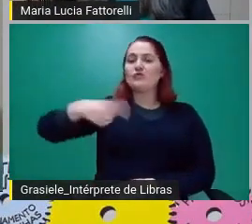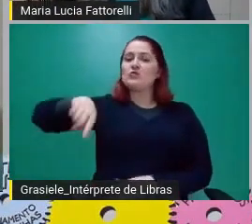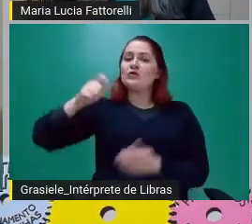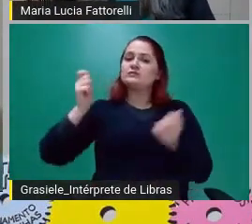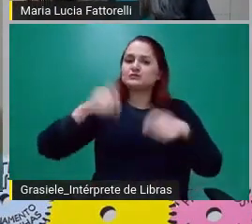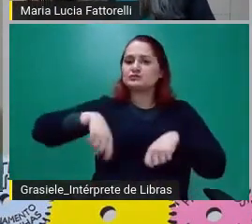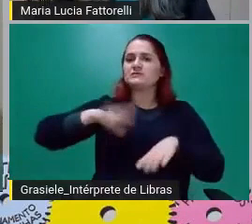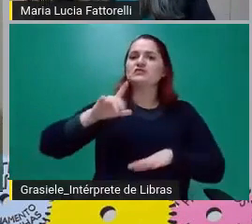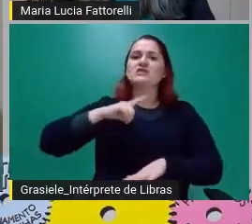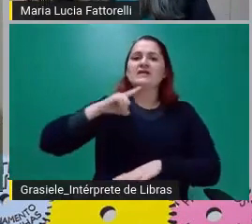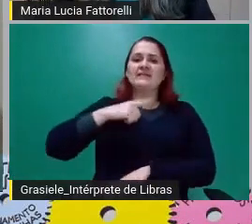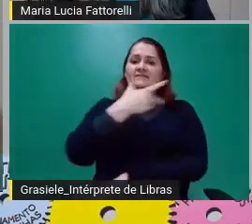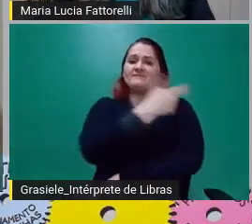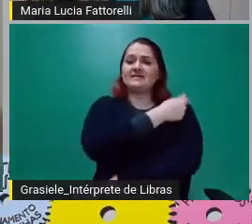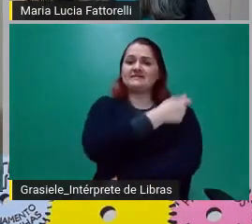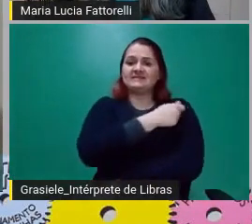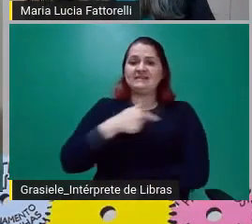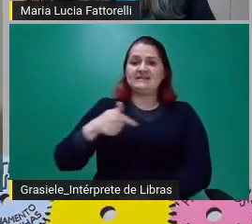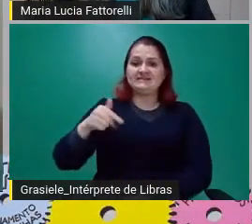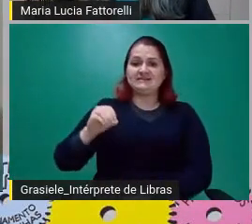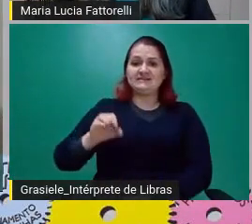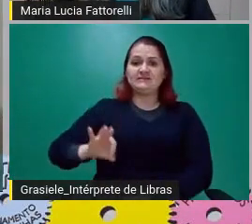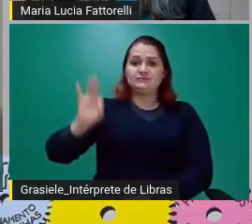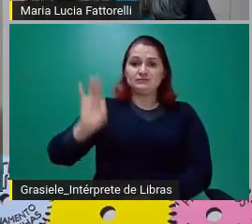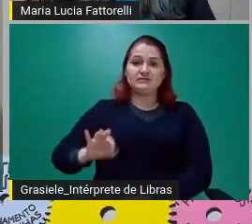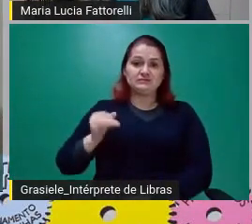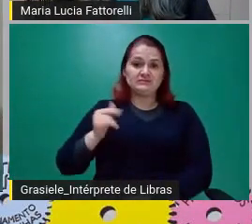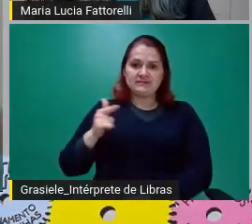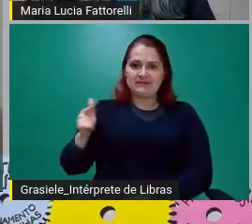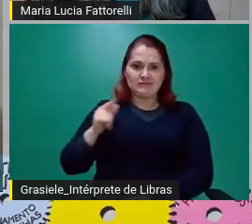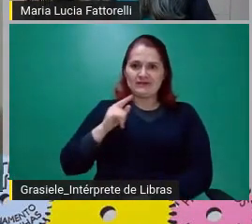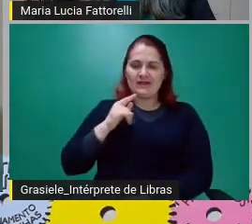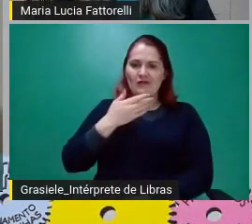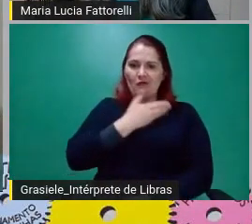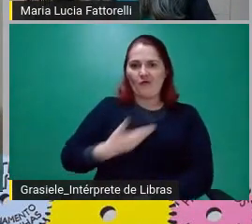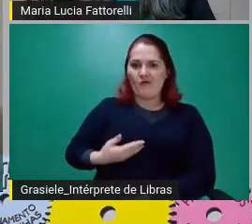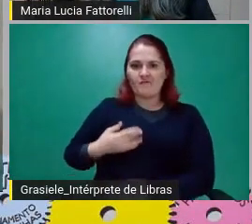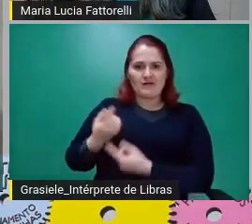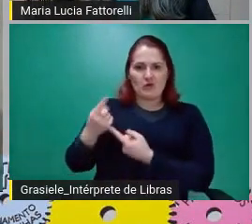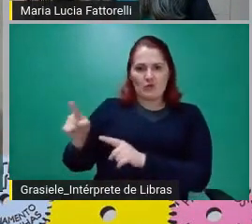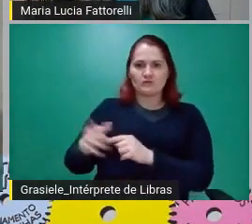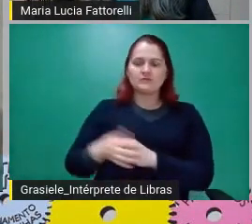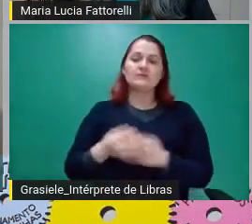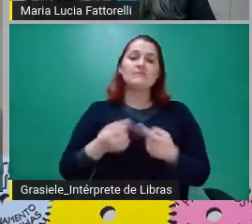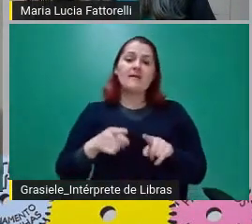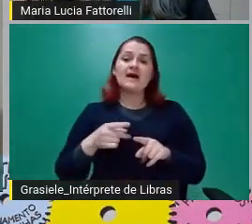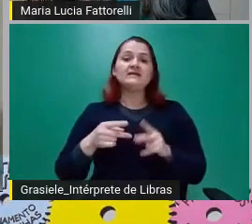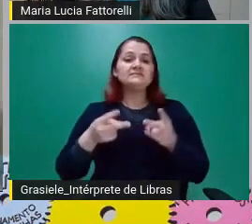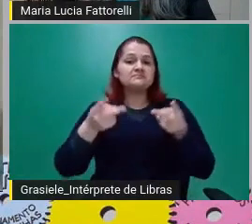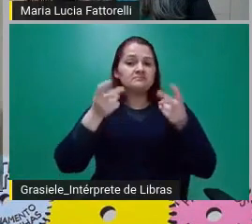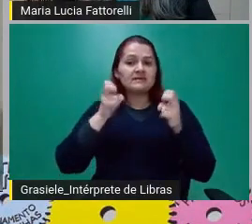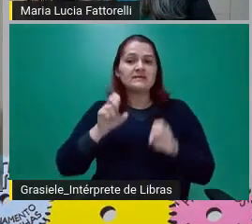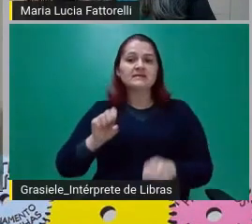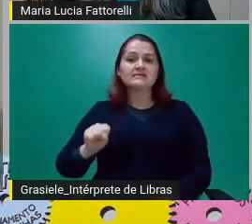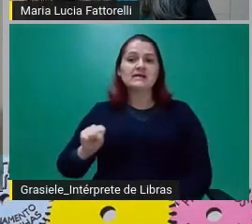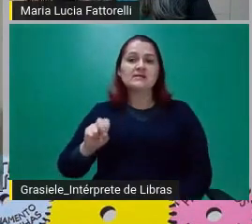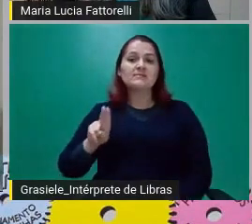70%, mas o SUS é muito importante. Mas, sob a desculpa de que não havia